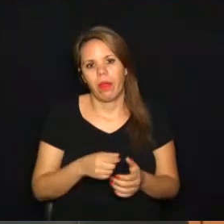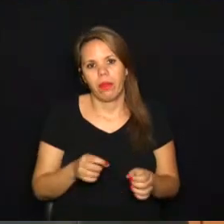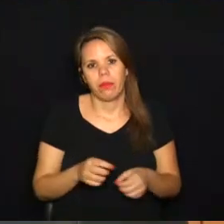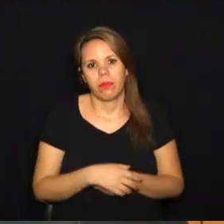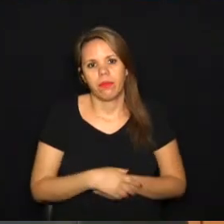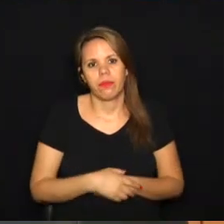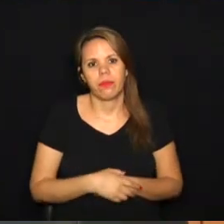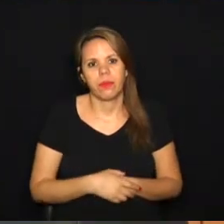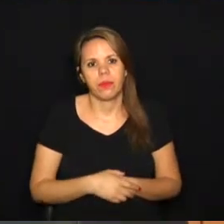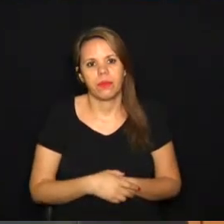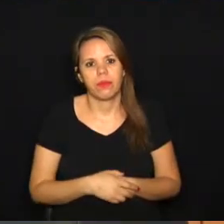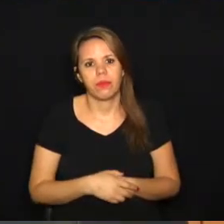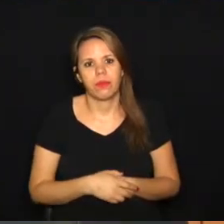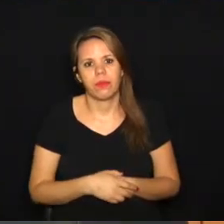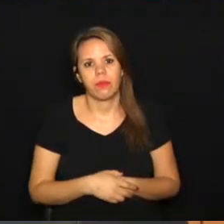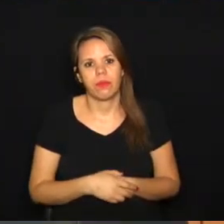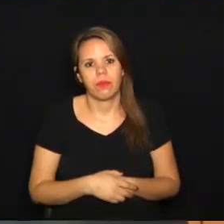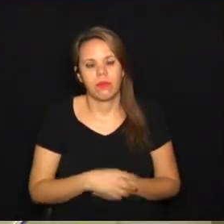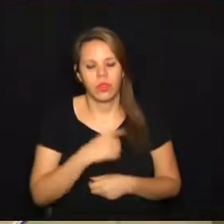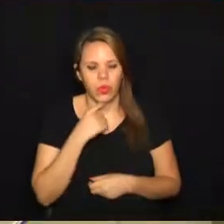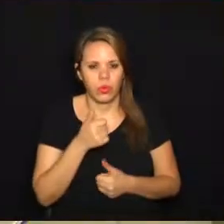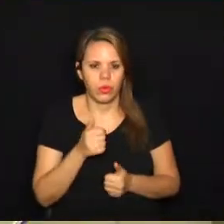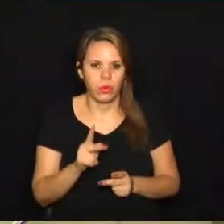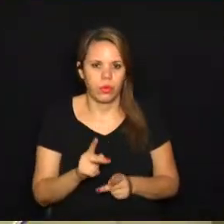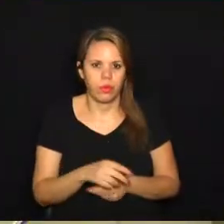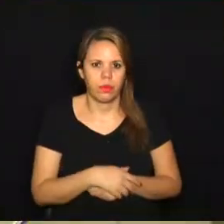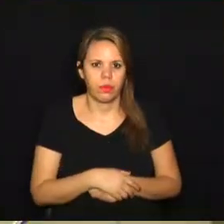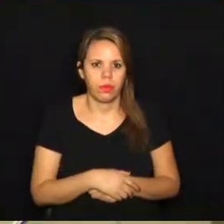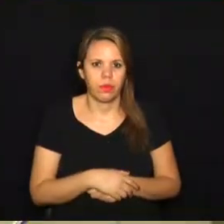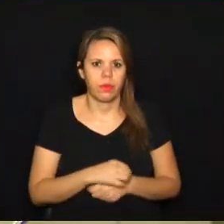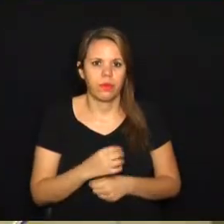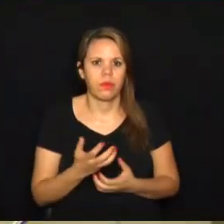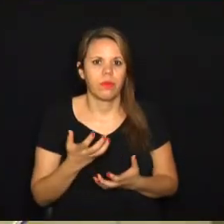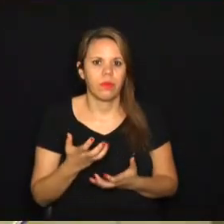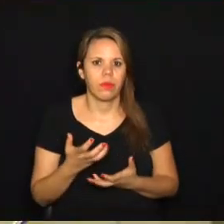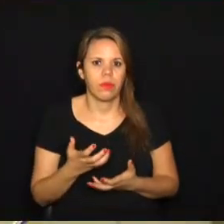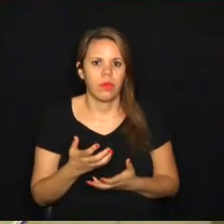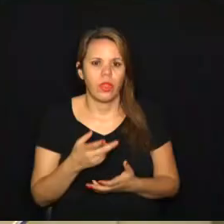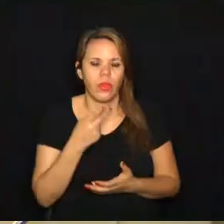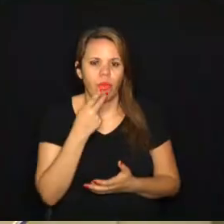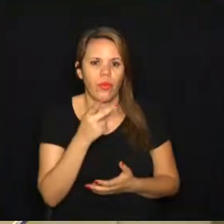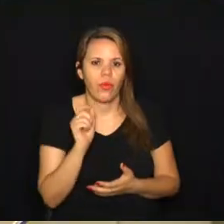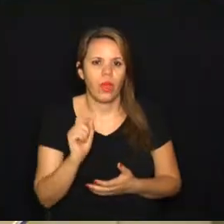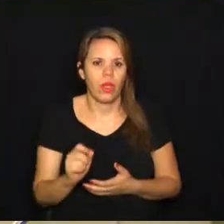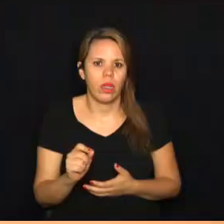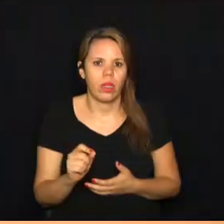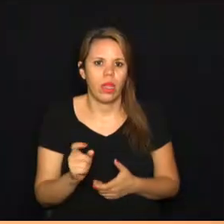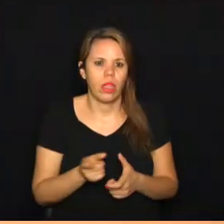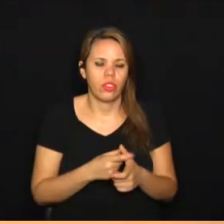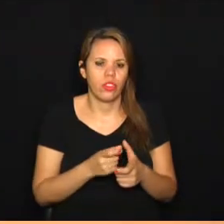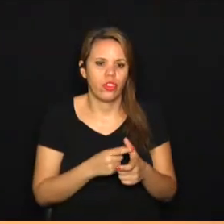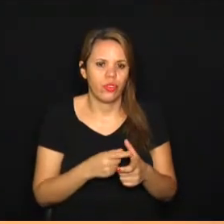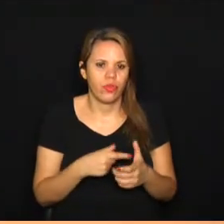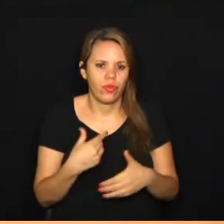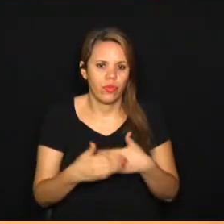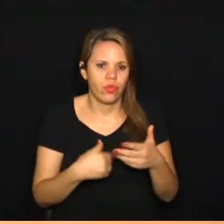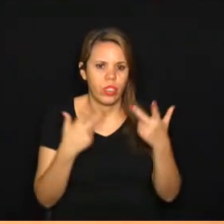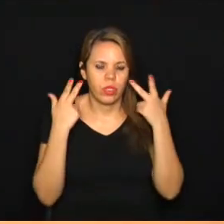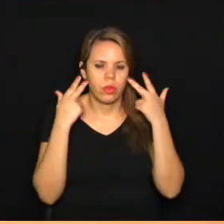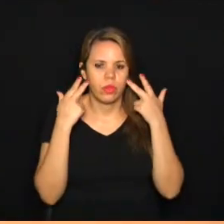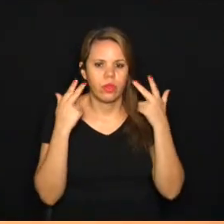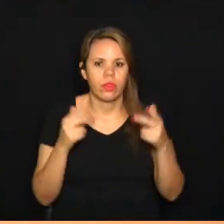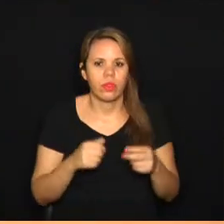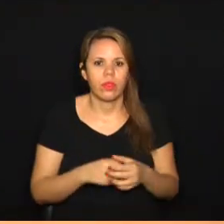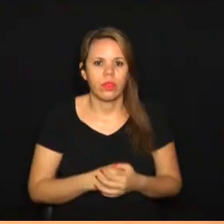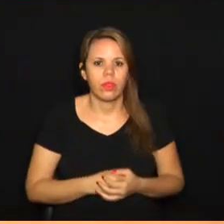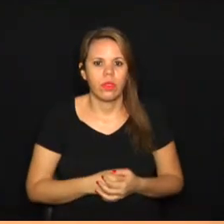Perfeito. Já me tirou a dúvida. E eu queria, quando a gente fala aqui das despesas correntes,